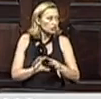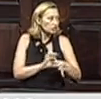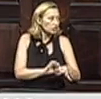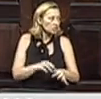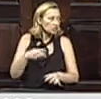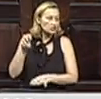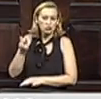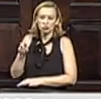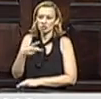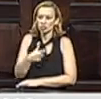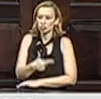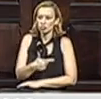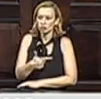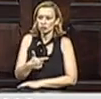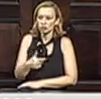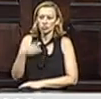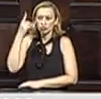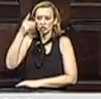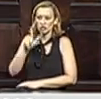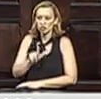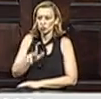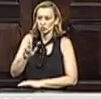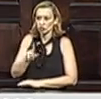52, deputada Luiz Paulo.